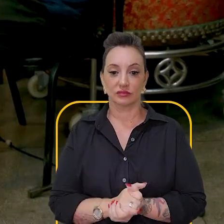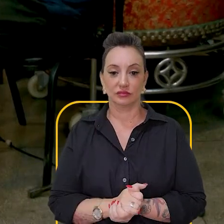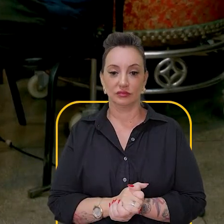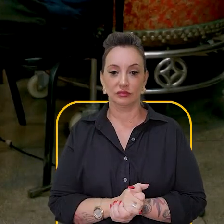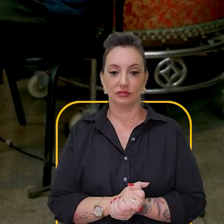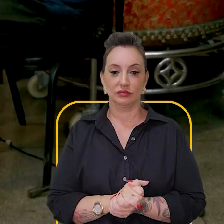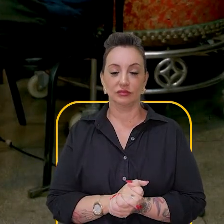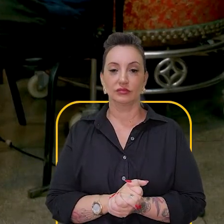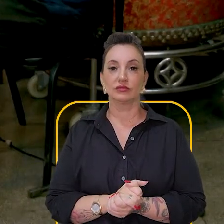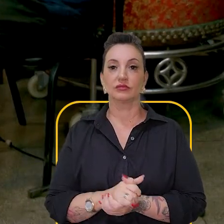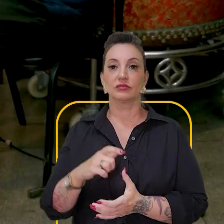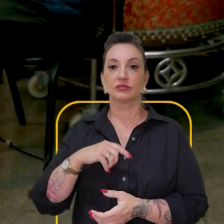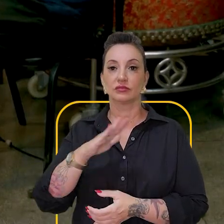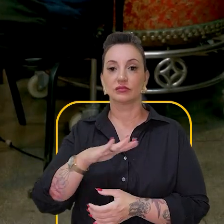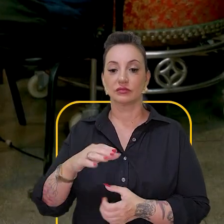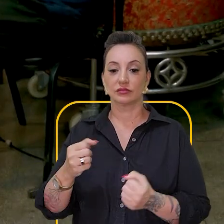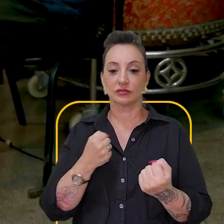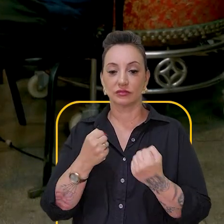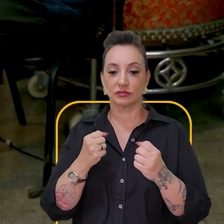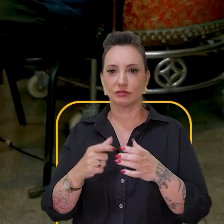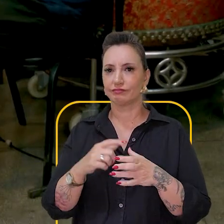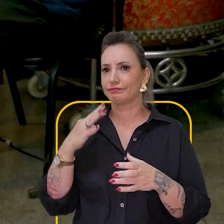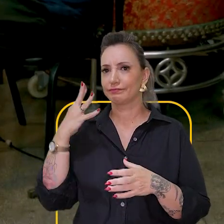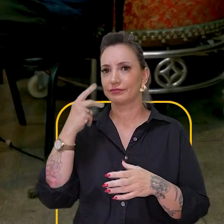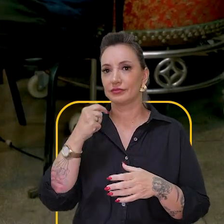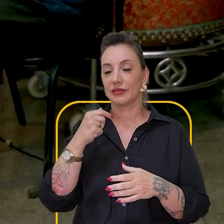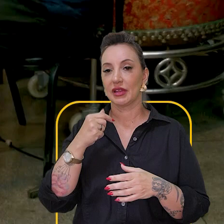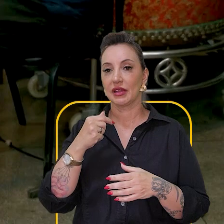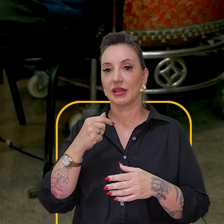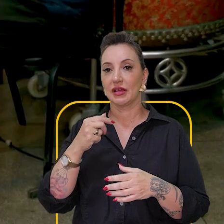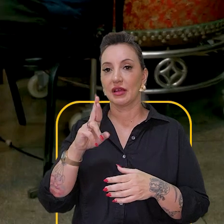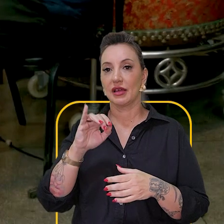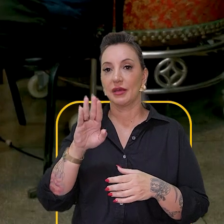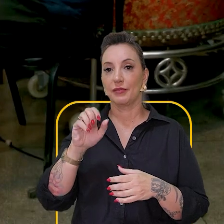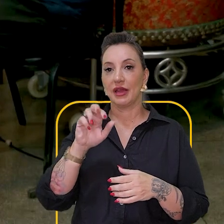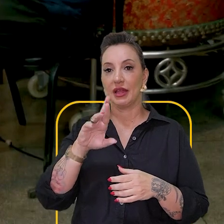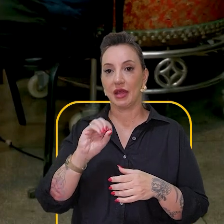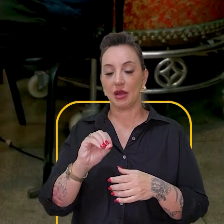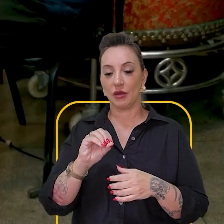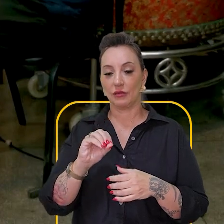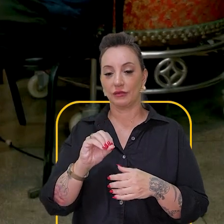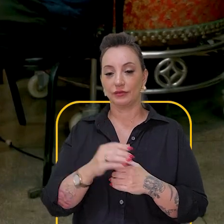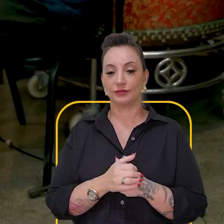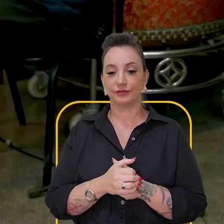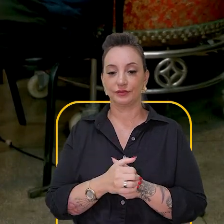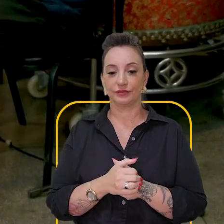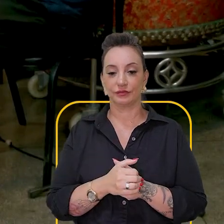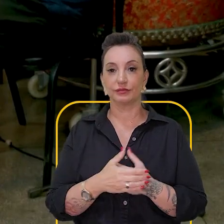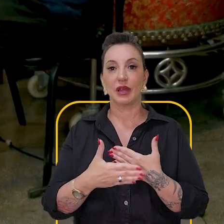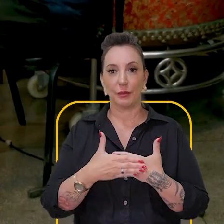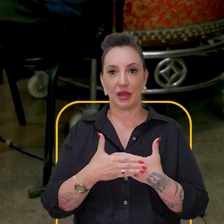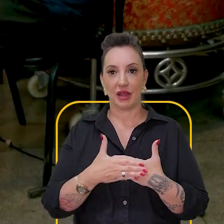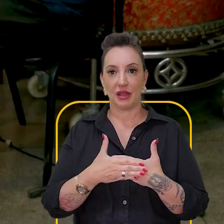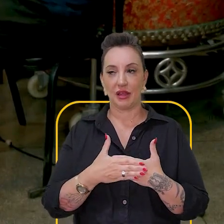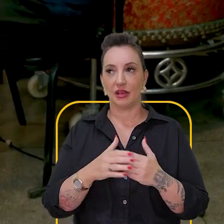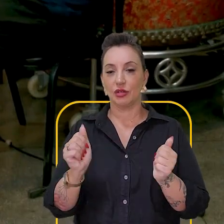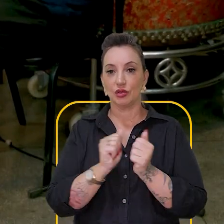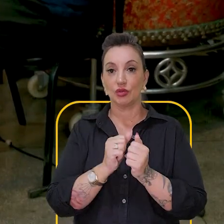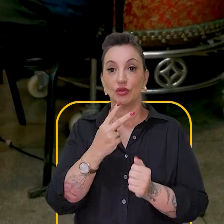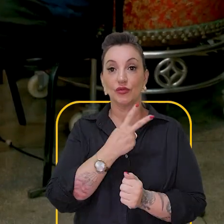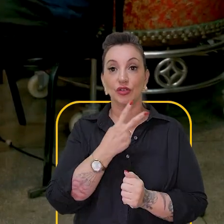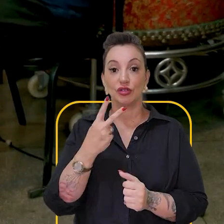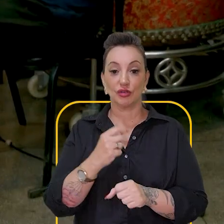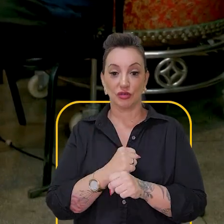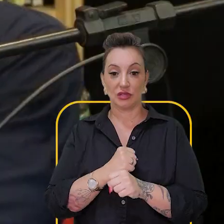mas eu mesmo optei por ficar só com o Wi uma decisão minha entendi entendi